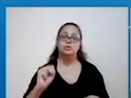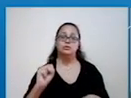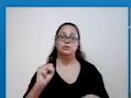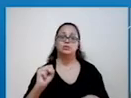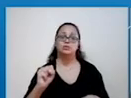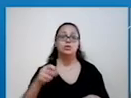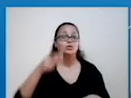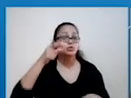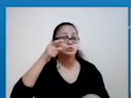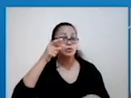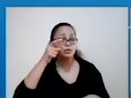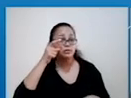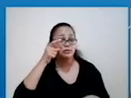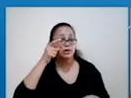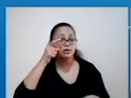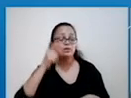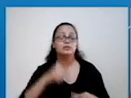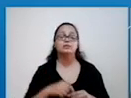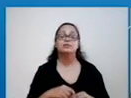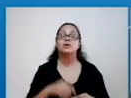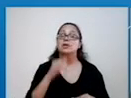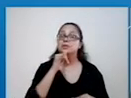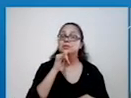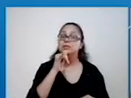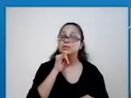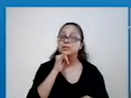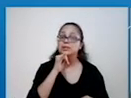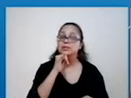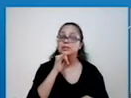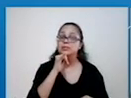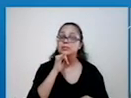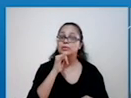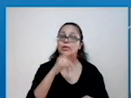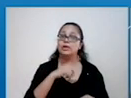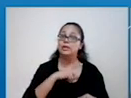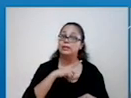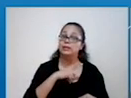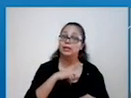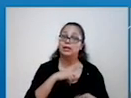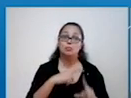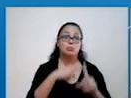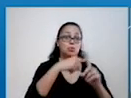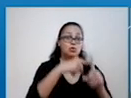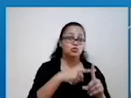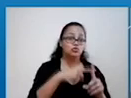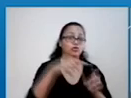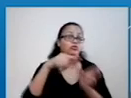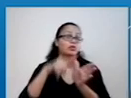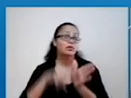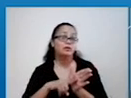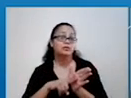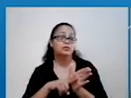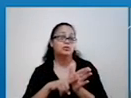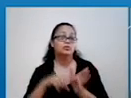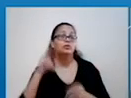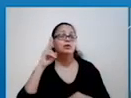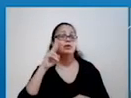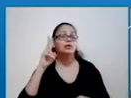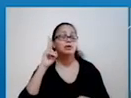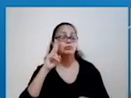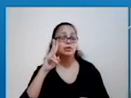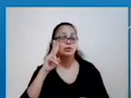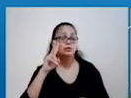os símbolos desse exemplo, eles têm algumas cargas positivas e negativas. Lembrando que, quando